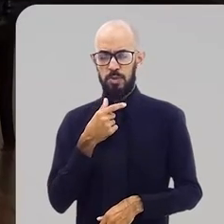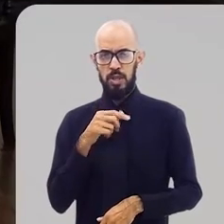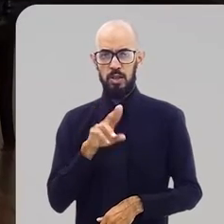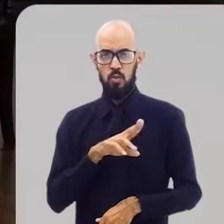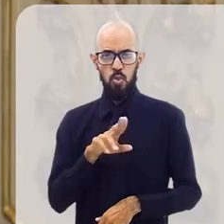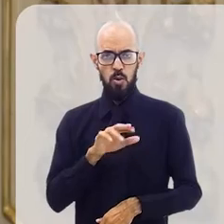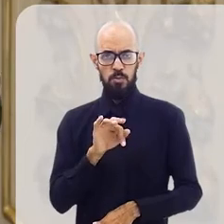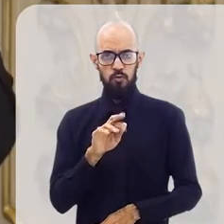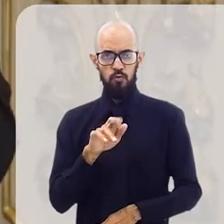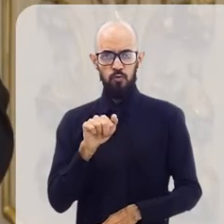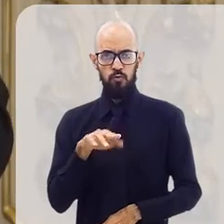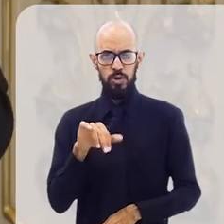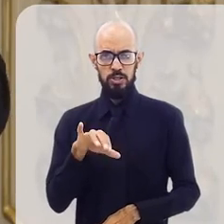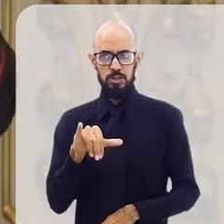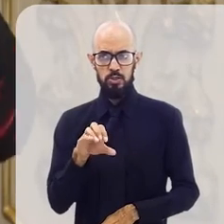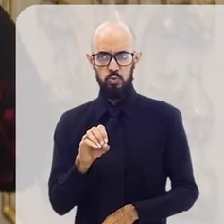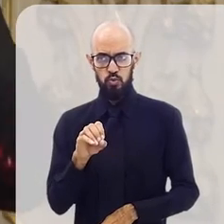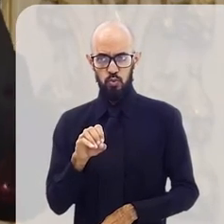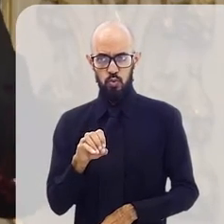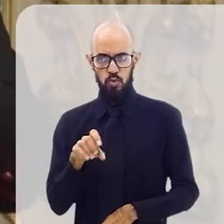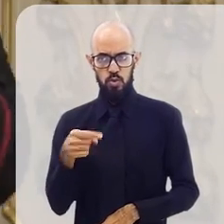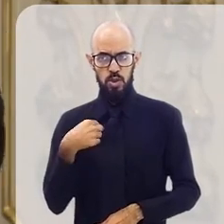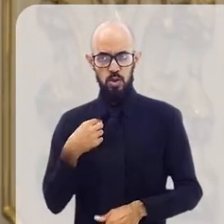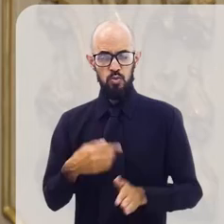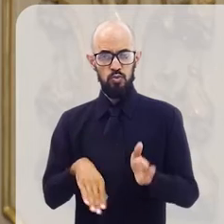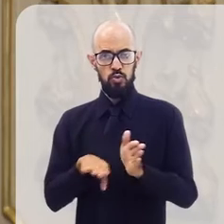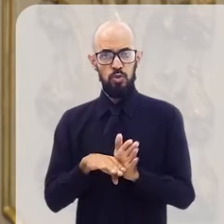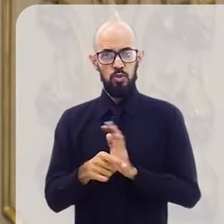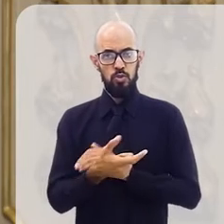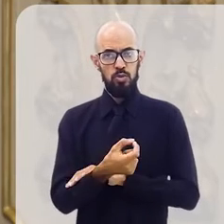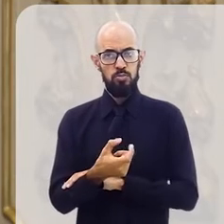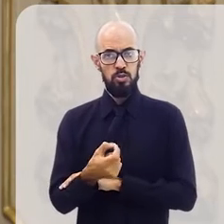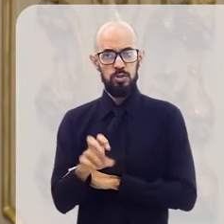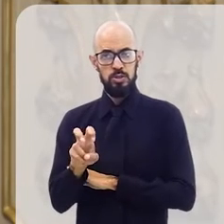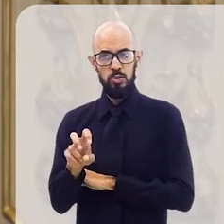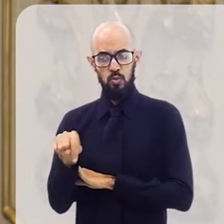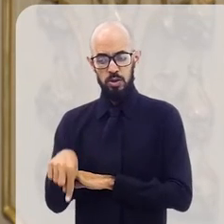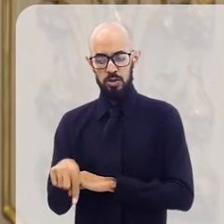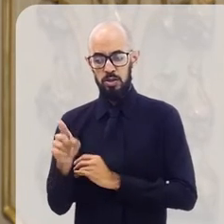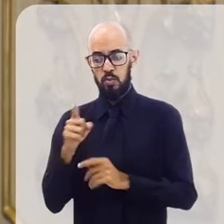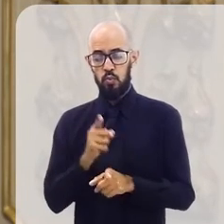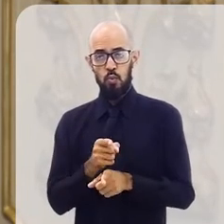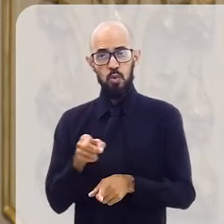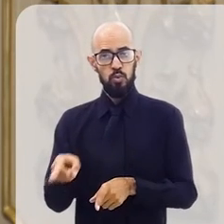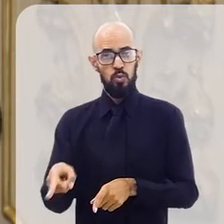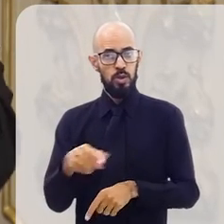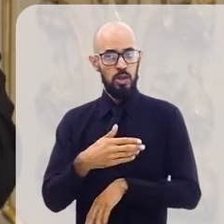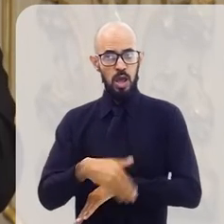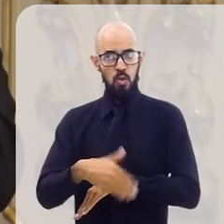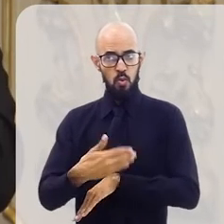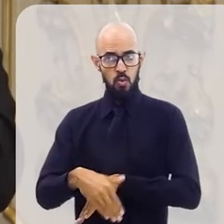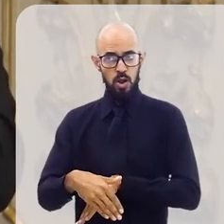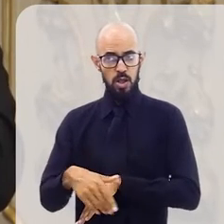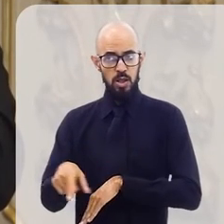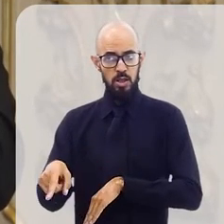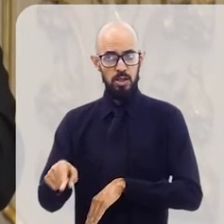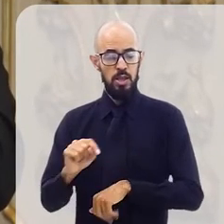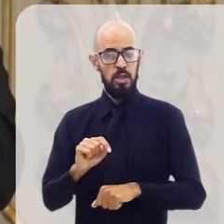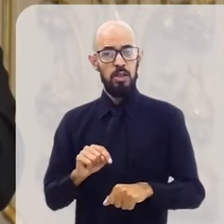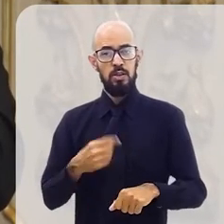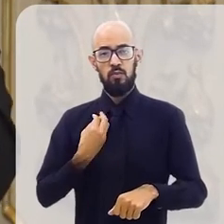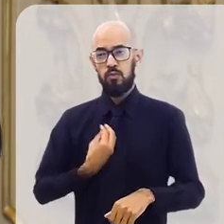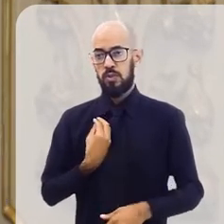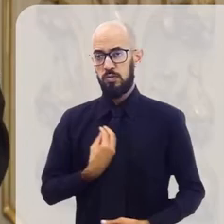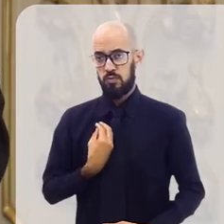eu chamo de Francisco porque o conheço desde que eu cheguei aqui em 2005 é eu encontro com ele da